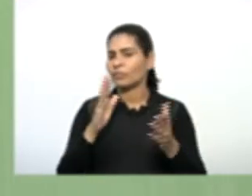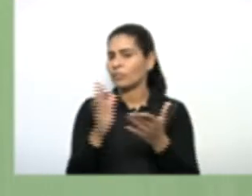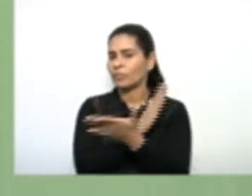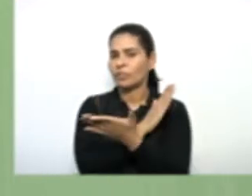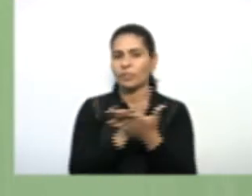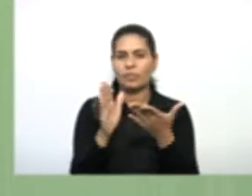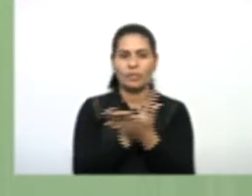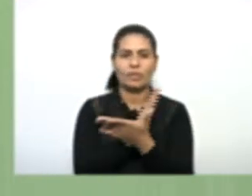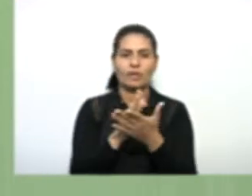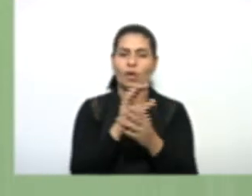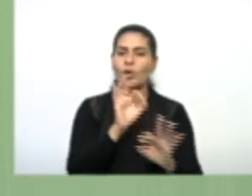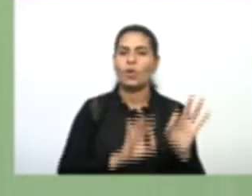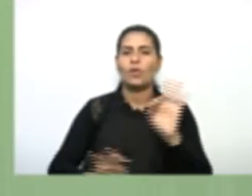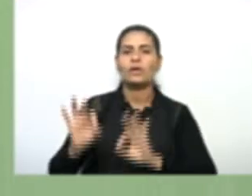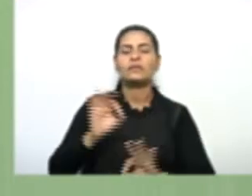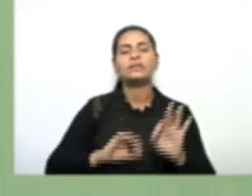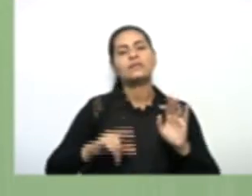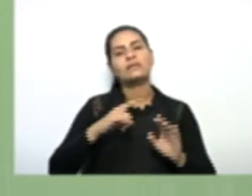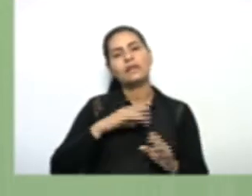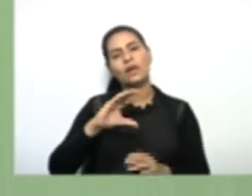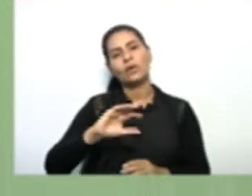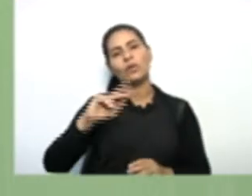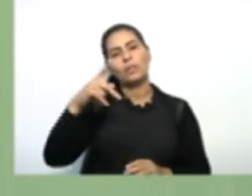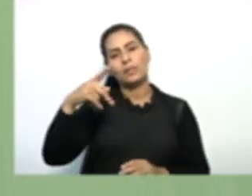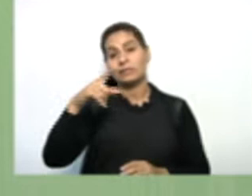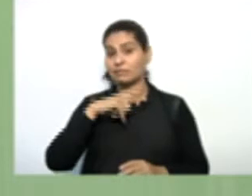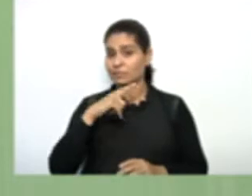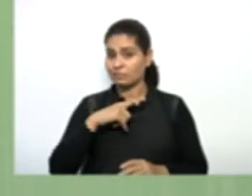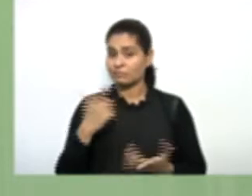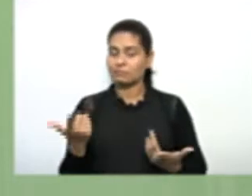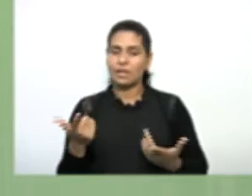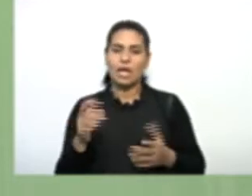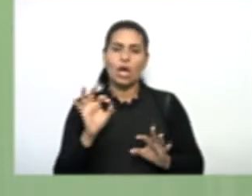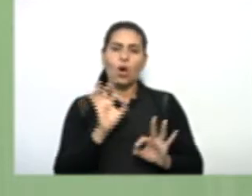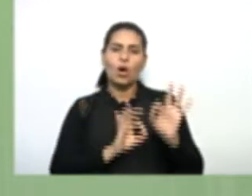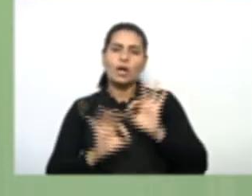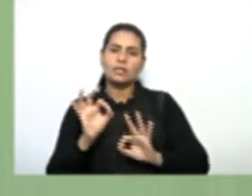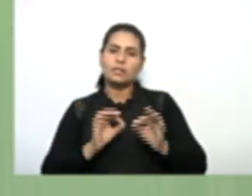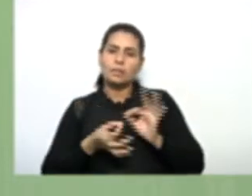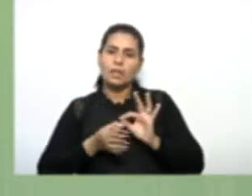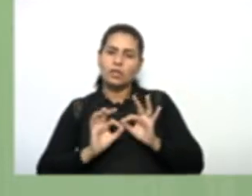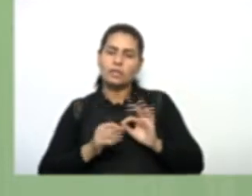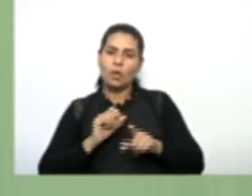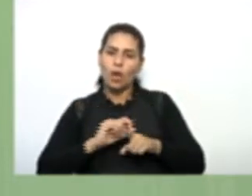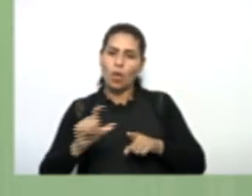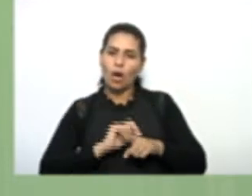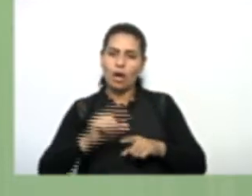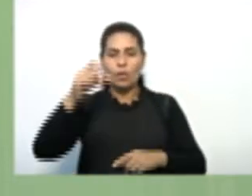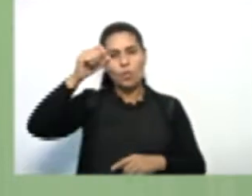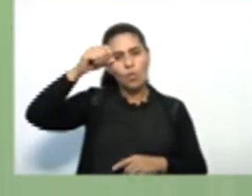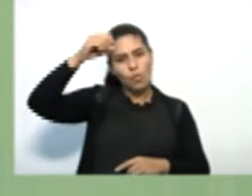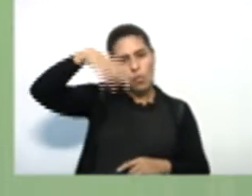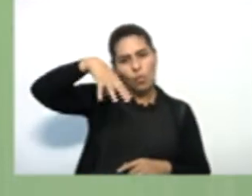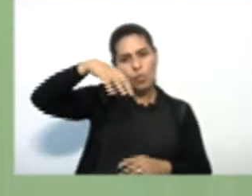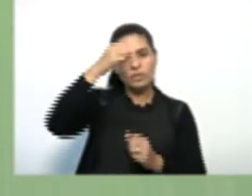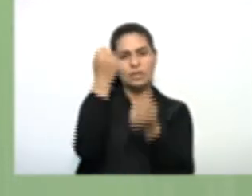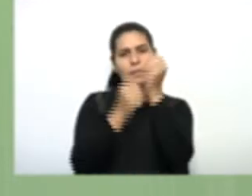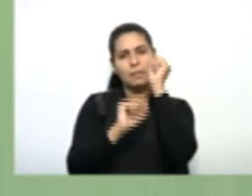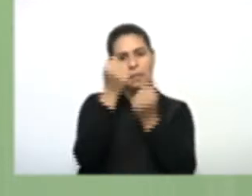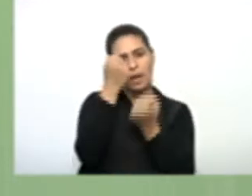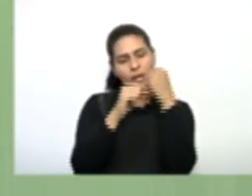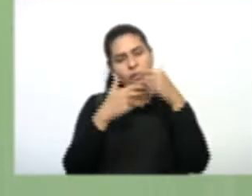qualquer organização, as cooperativas têm custos de manutenção. Esses custos são aluguel, energia,